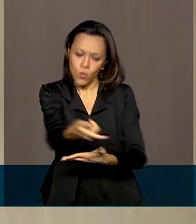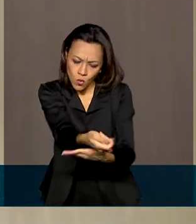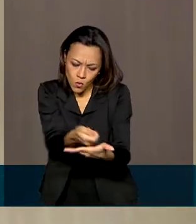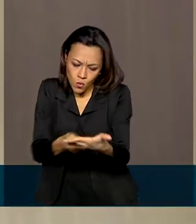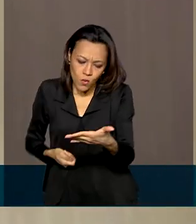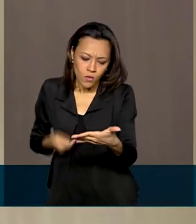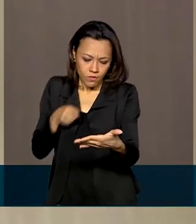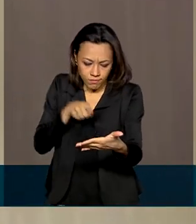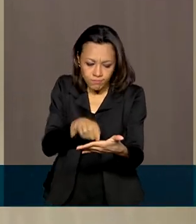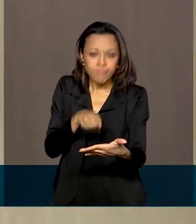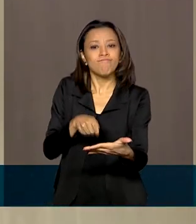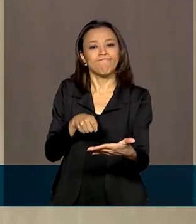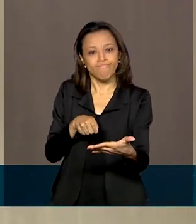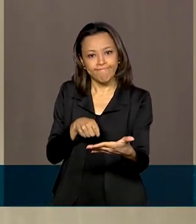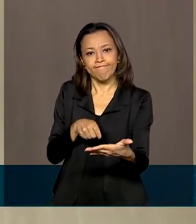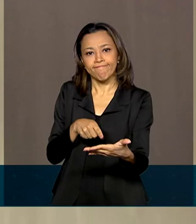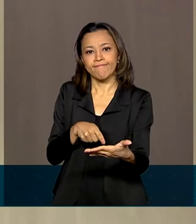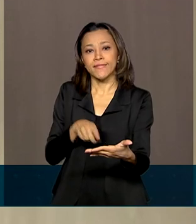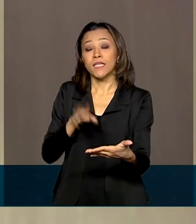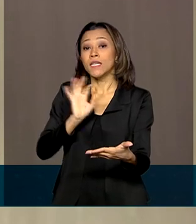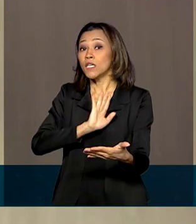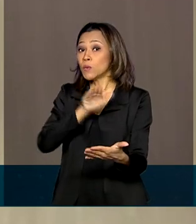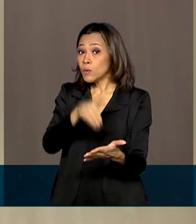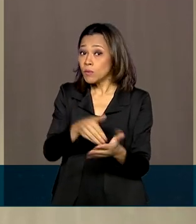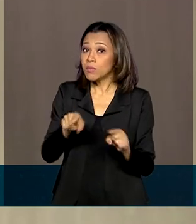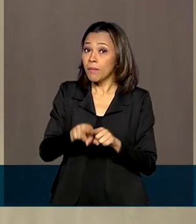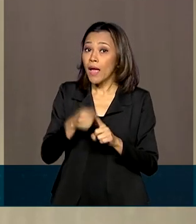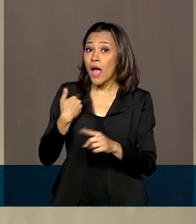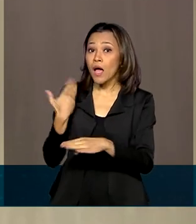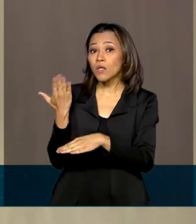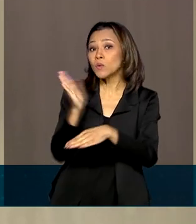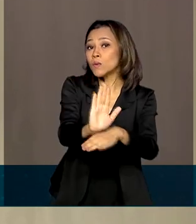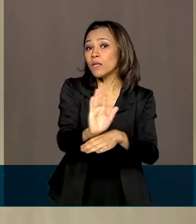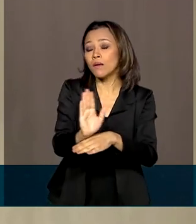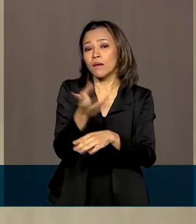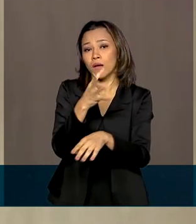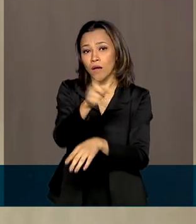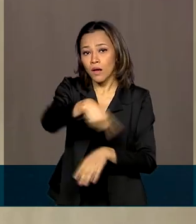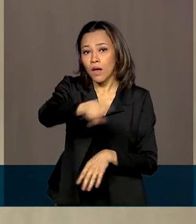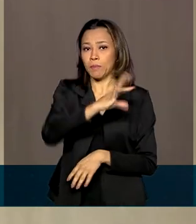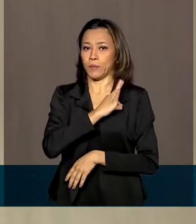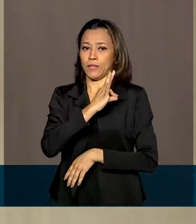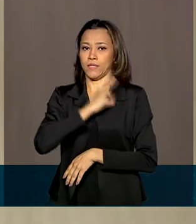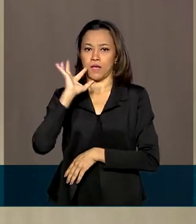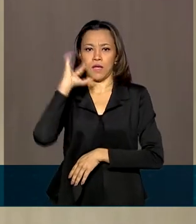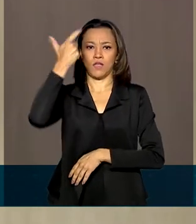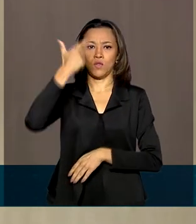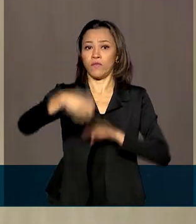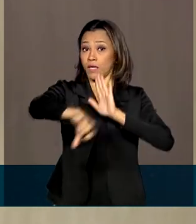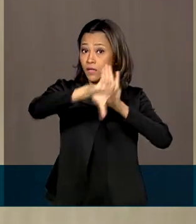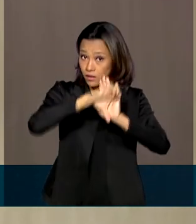laudos periciais e, em última análise, ajudar a polícia a resolver crimes e que a justiça seja feita. Obrigado. Obrigado.